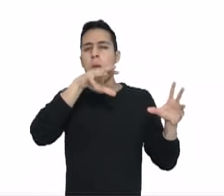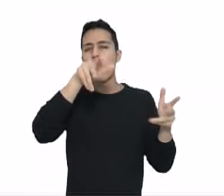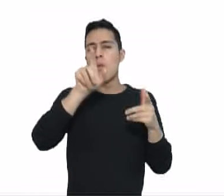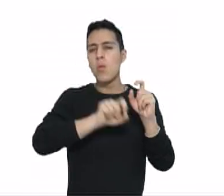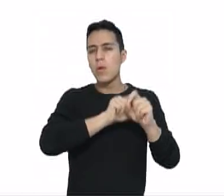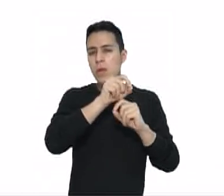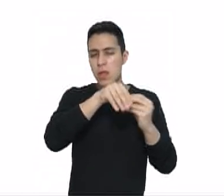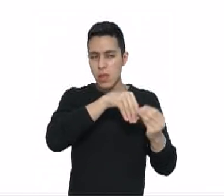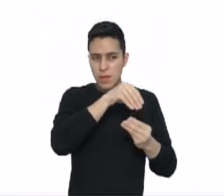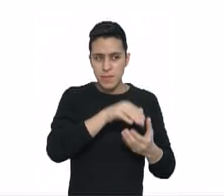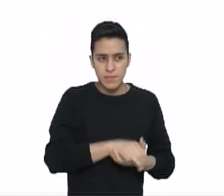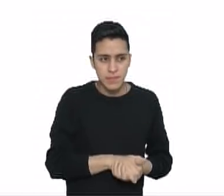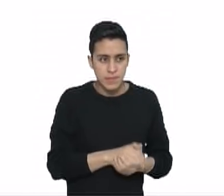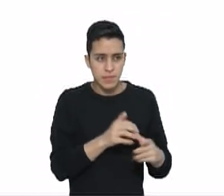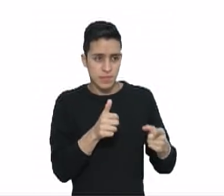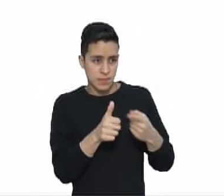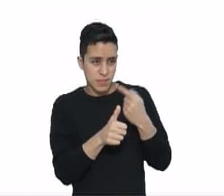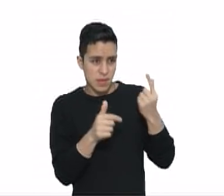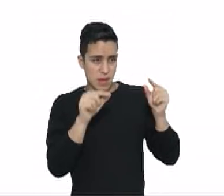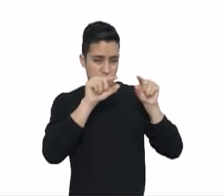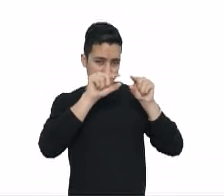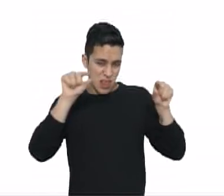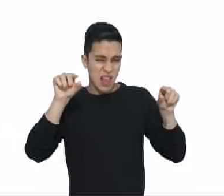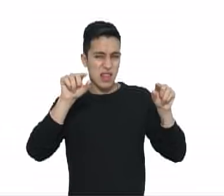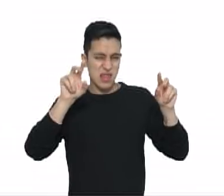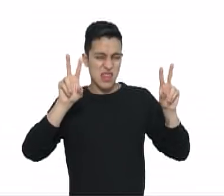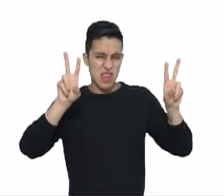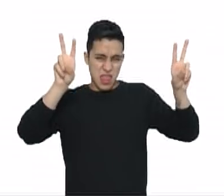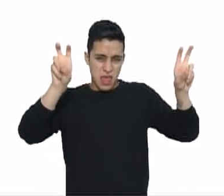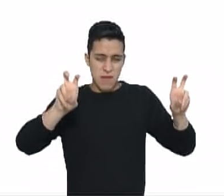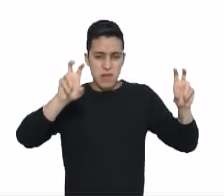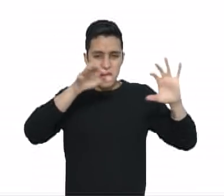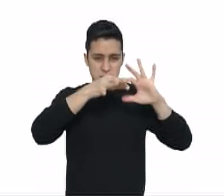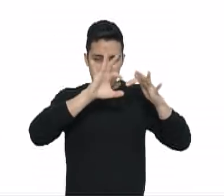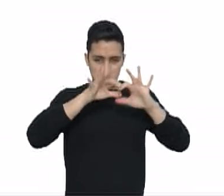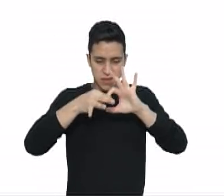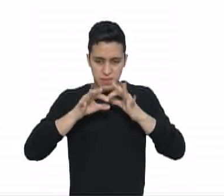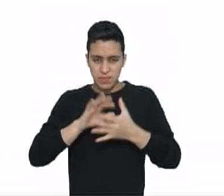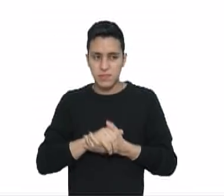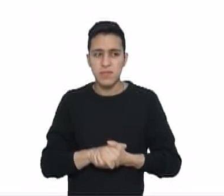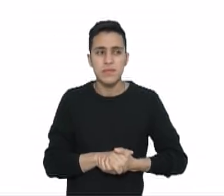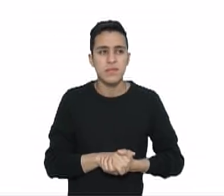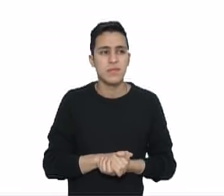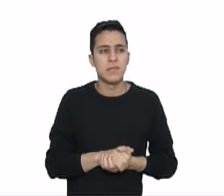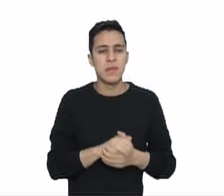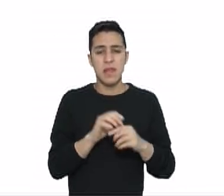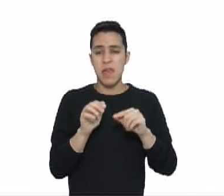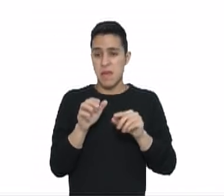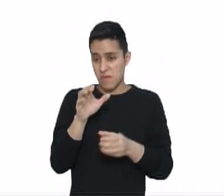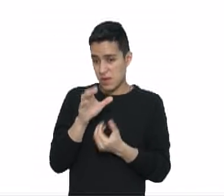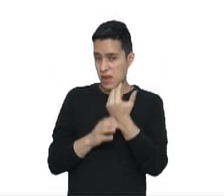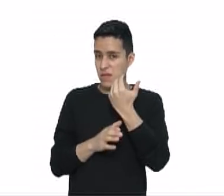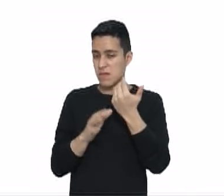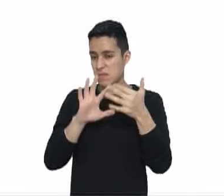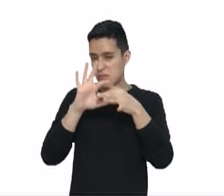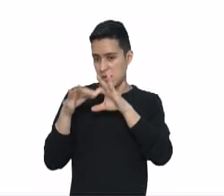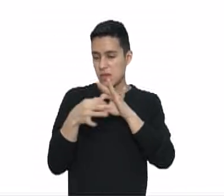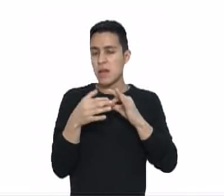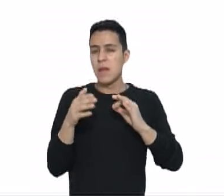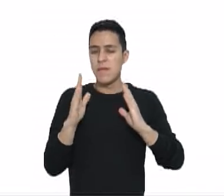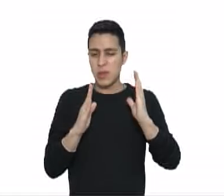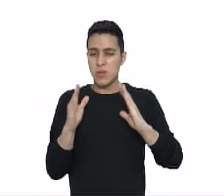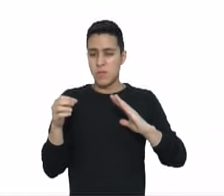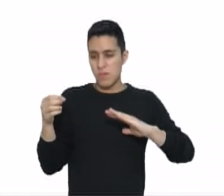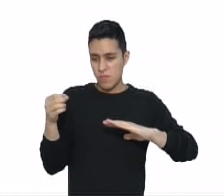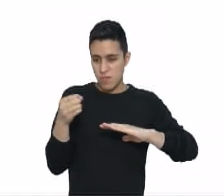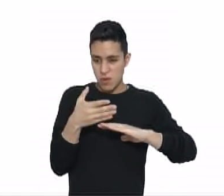Primeiro porque o lema olímpico, aliás, criado por um amigo do Barão de Coubertin, o criador das Olimpíadas da Era Moderna, esse amigo